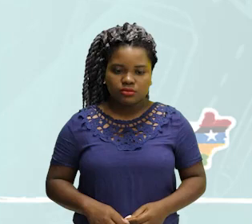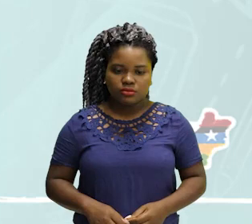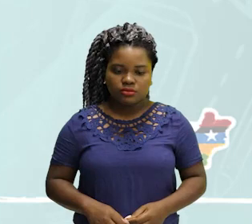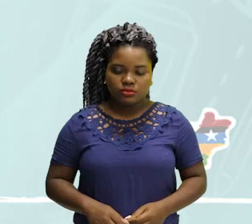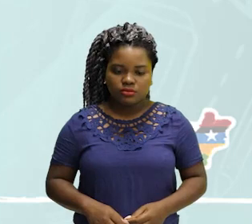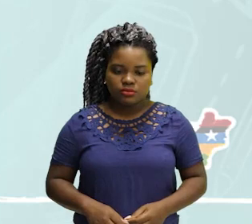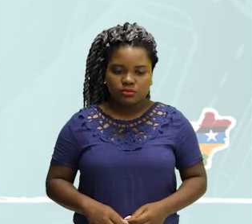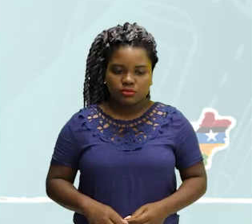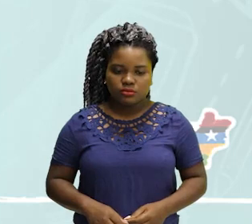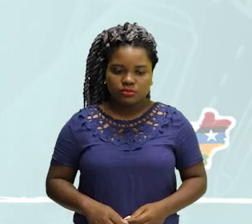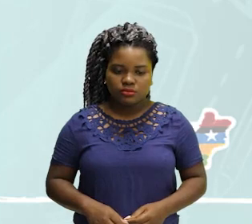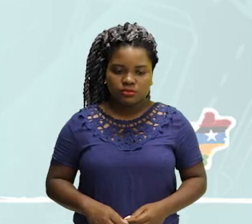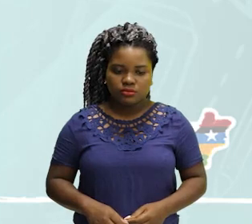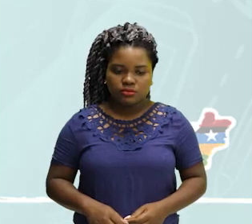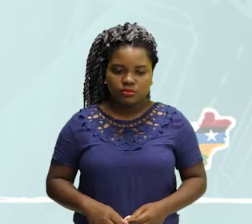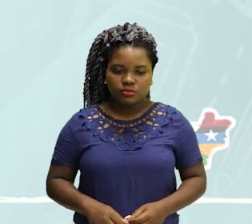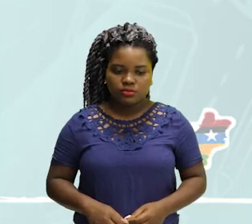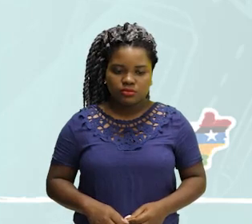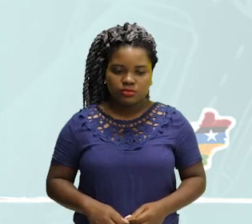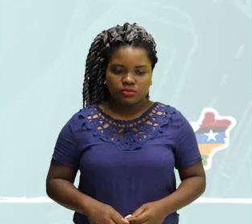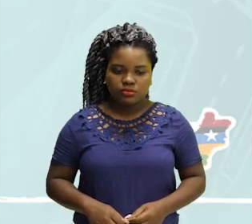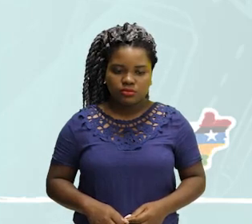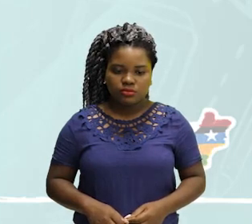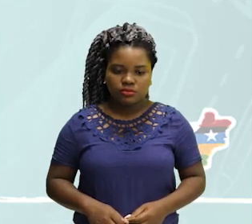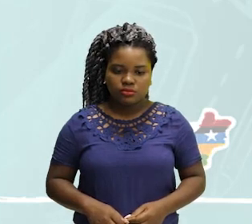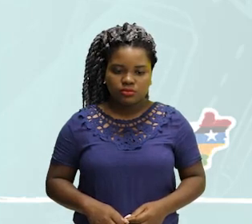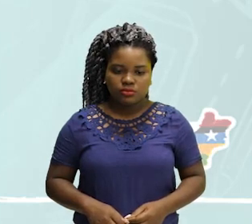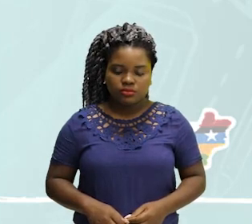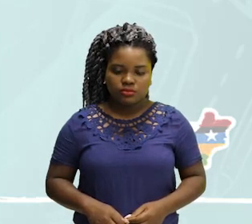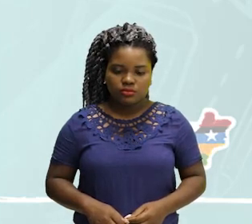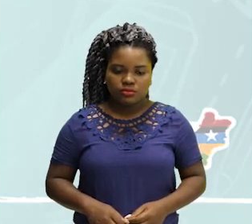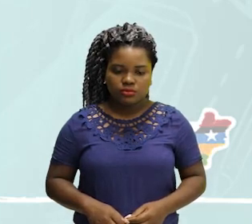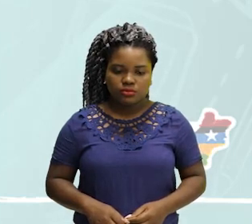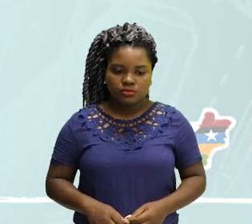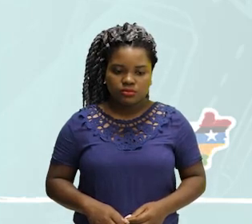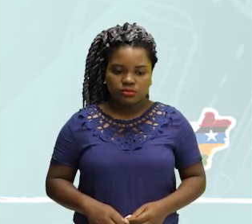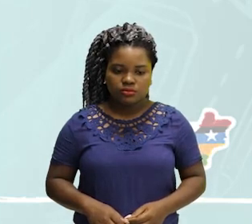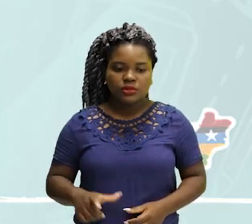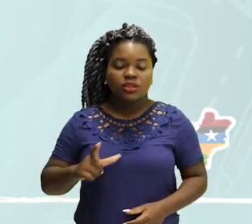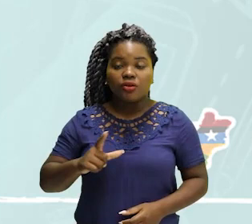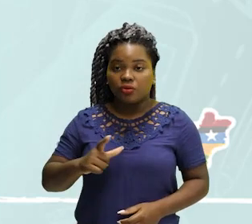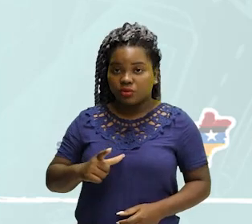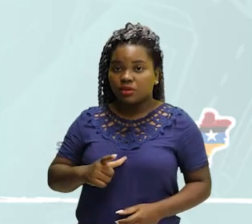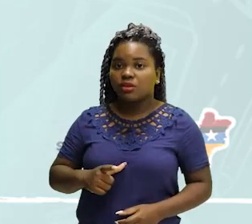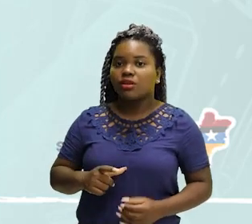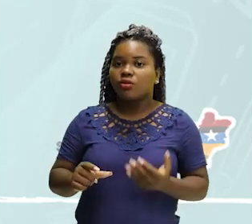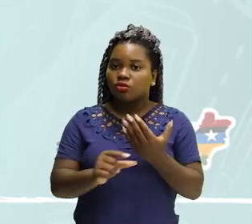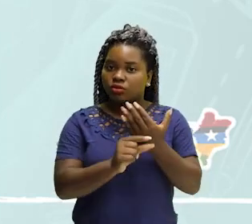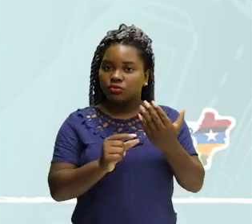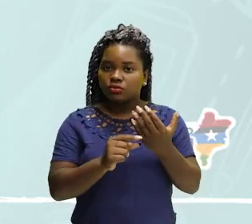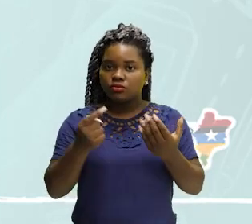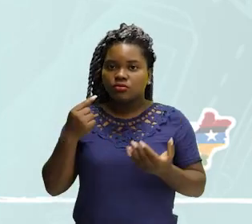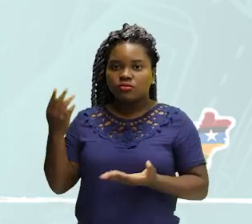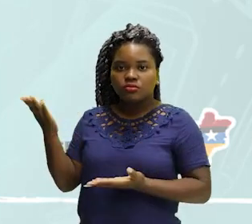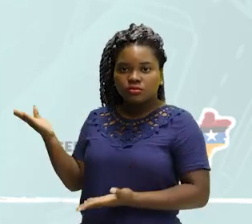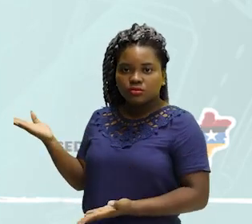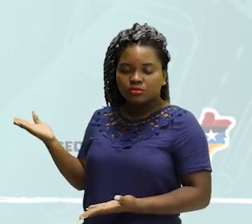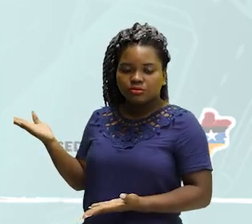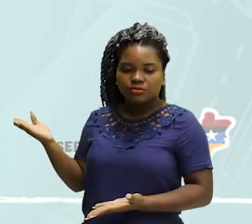satíricos, líricos e heróicos. Os principais escritores reunidos no cancioneiro foram, gravem esses nomes, olha só, Garcia